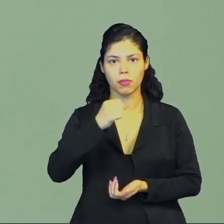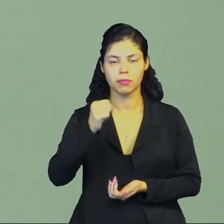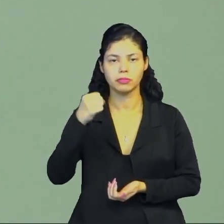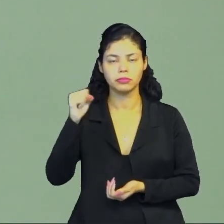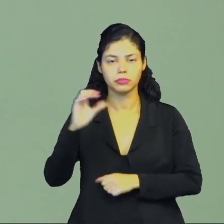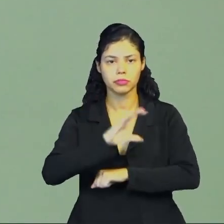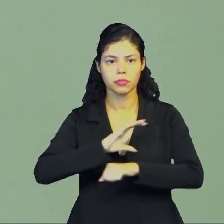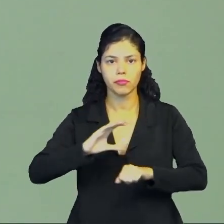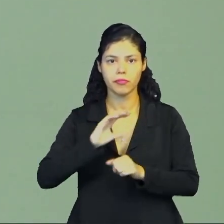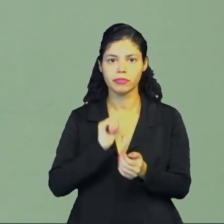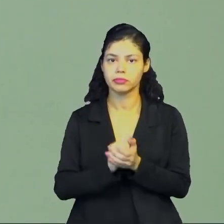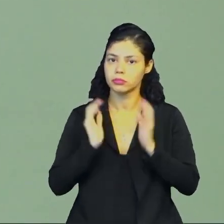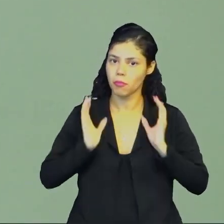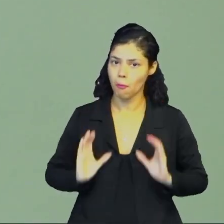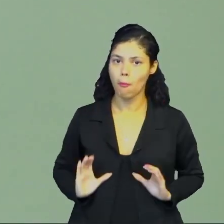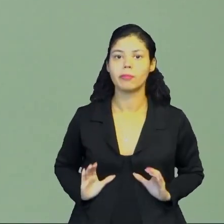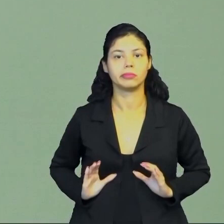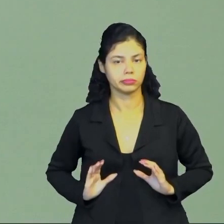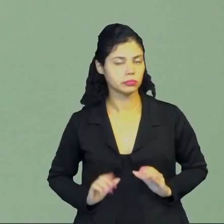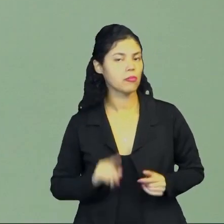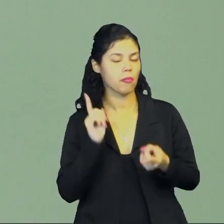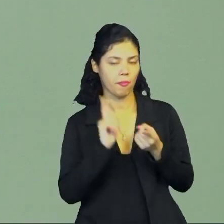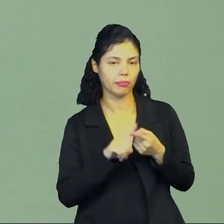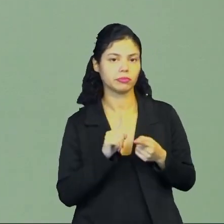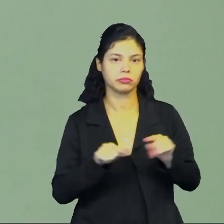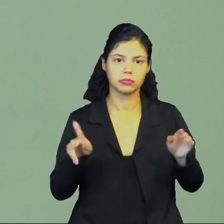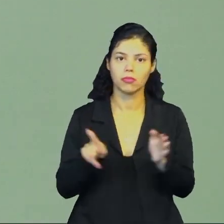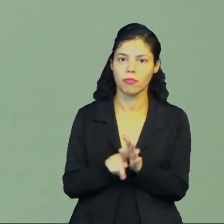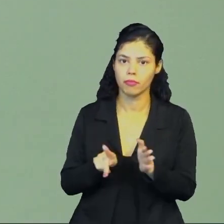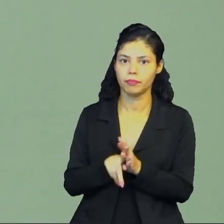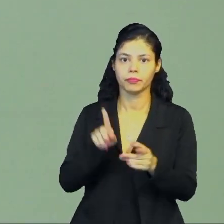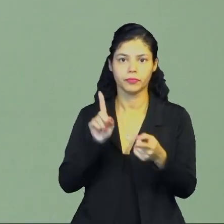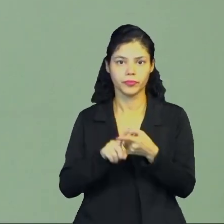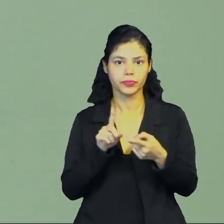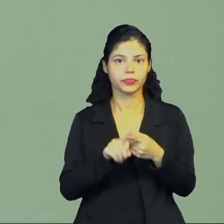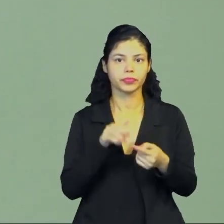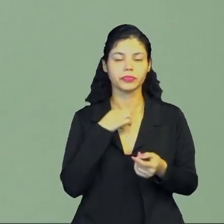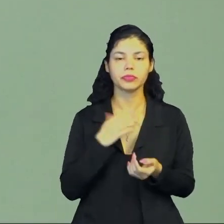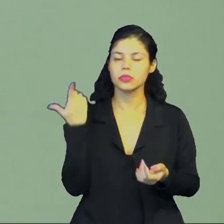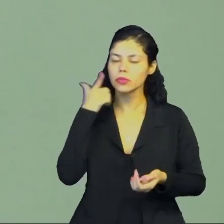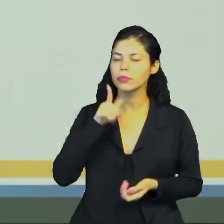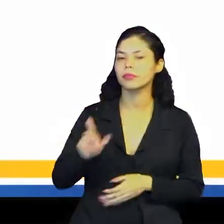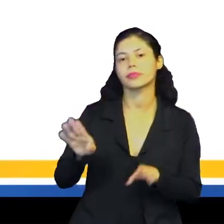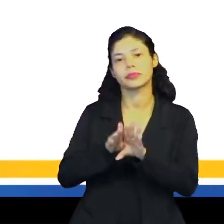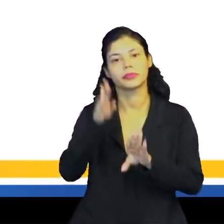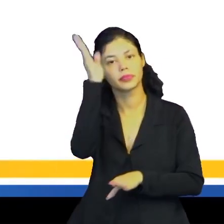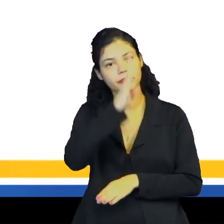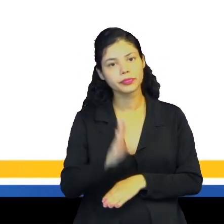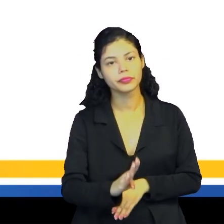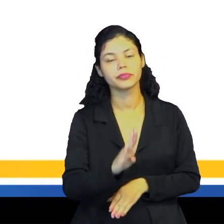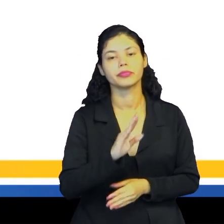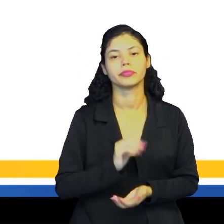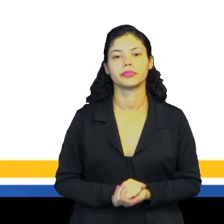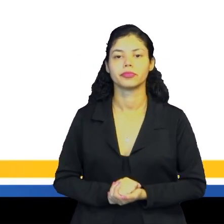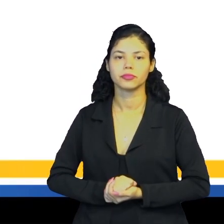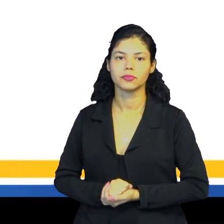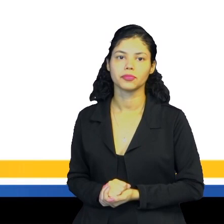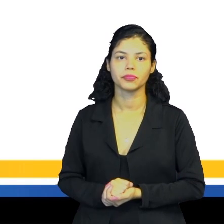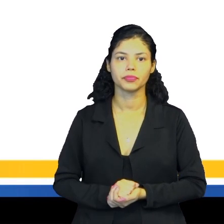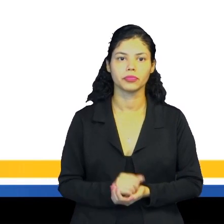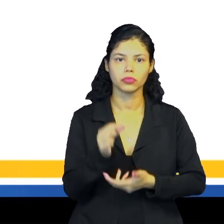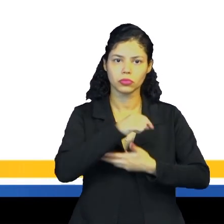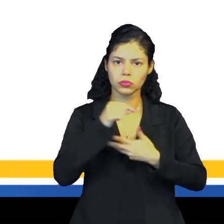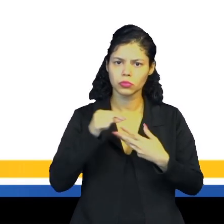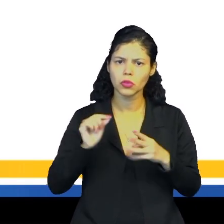de Constituição Cidadã, por conta dos direitos que ela garantiu aos cidadãos brasileiros. Os